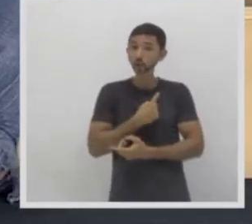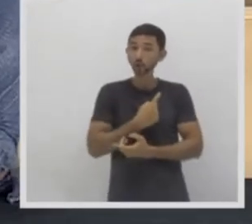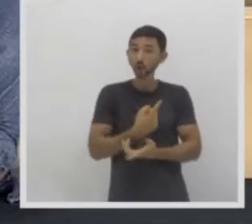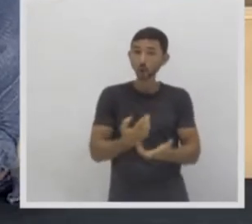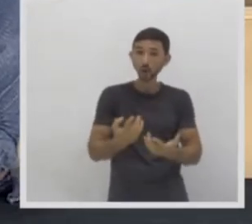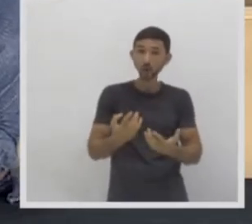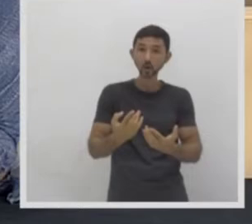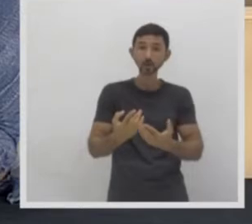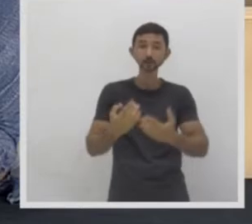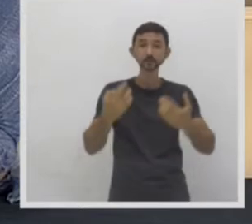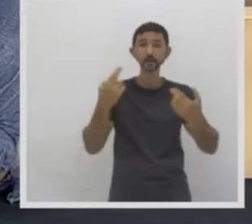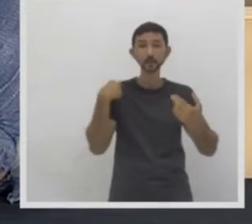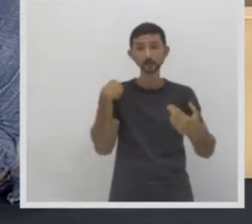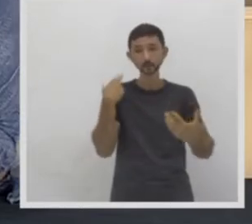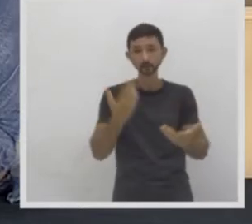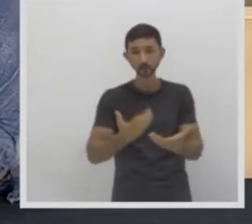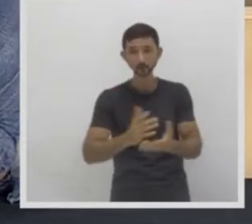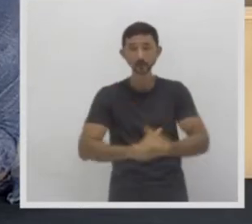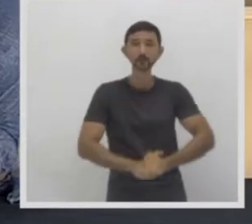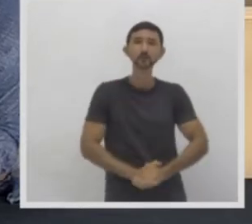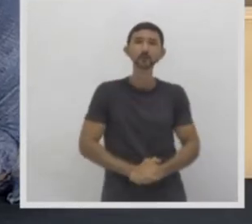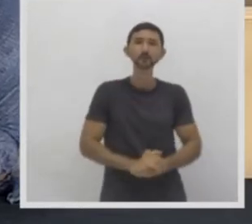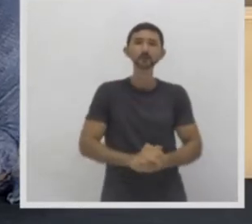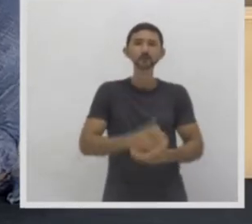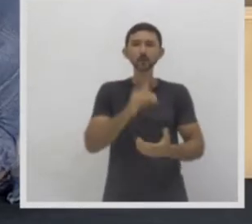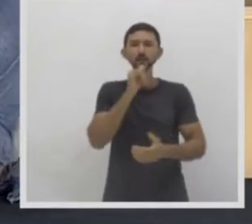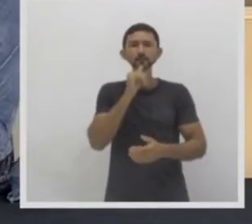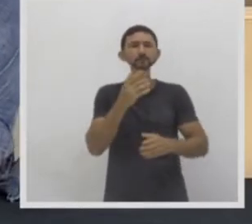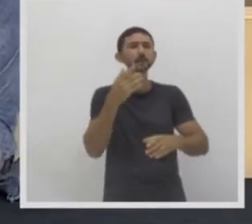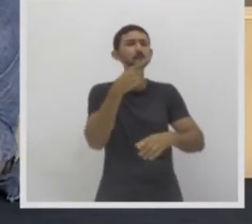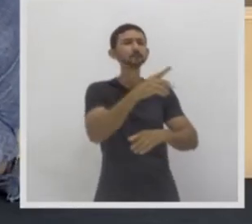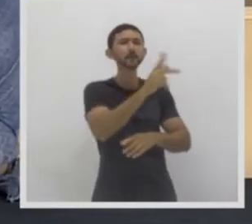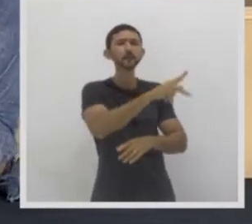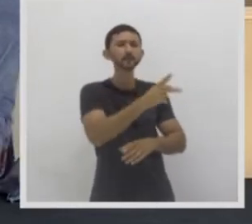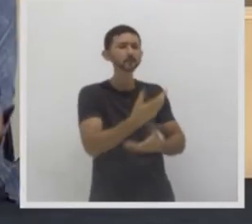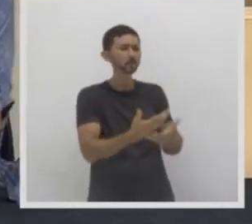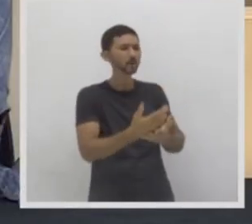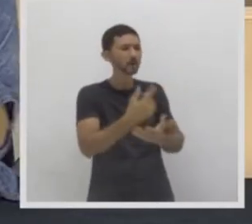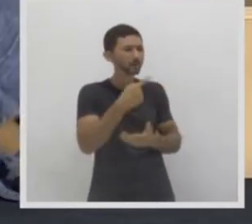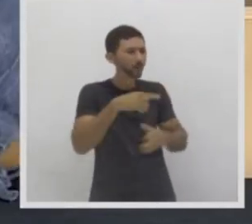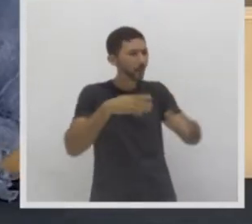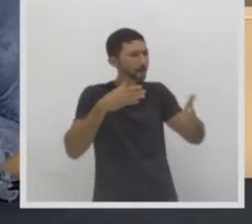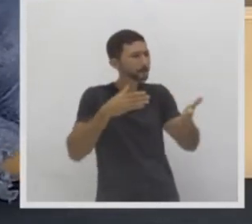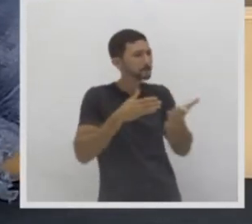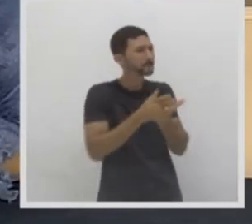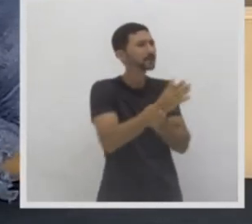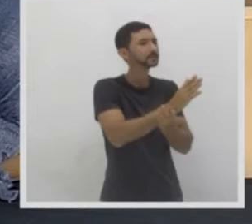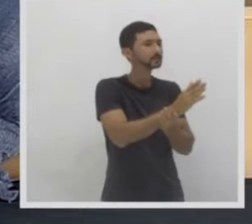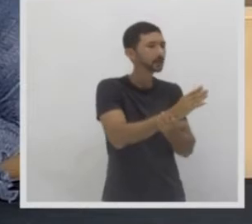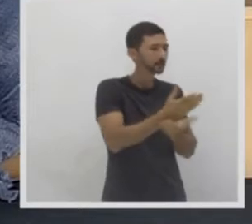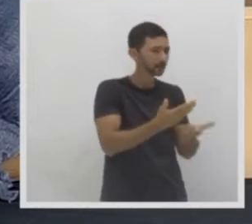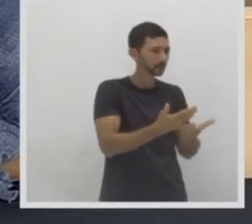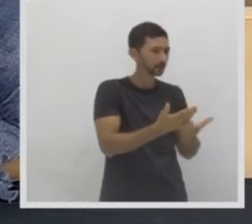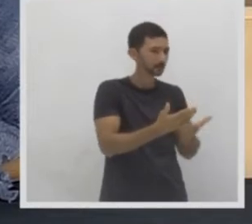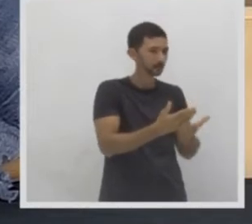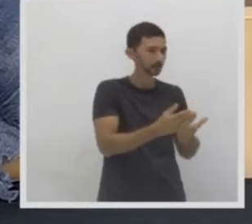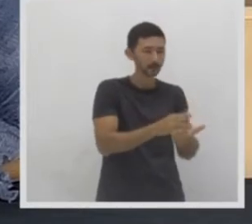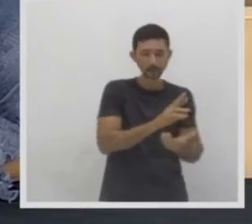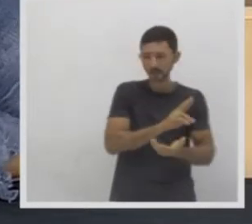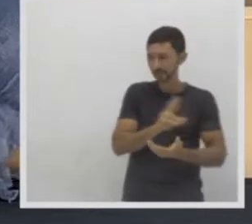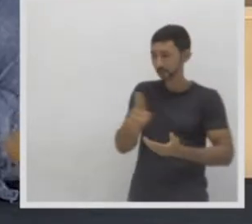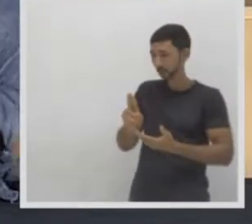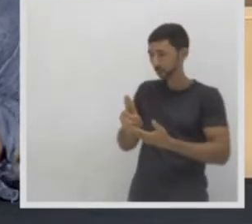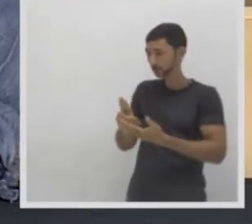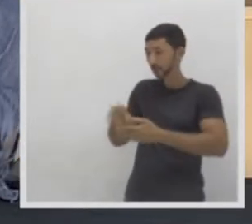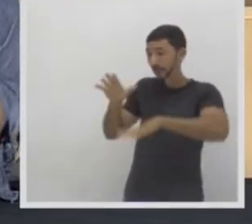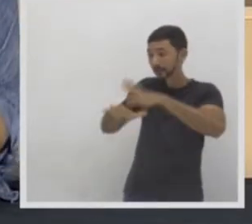sua professora e diz, professora, eu vou passar de ano, o que ela te responde? A sua aprovação está nas suas mãos.